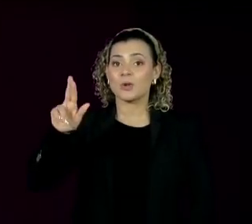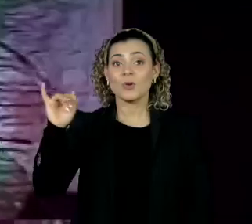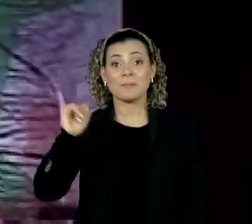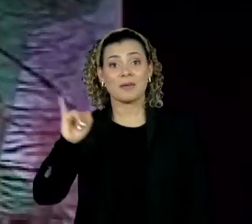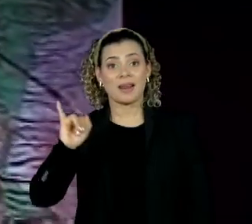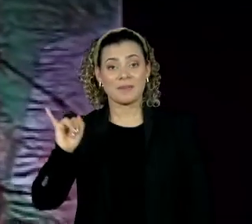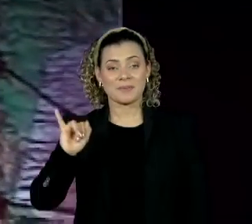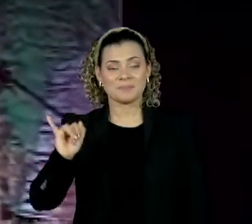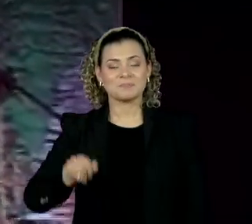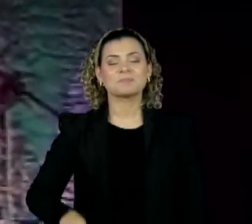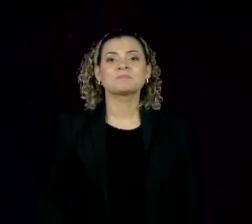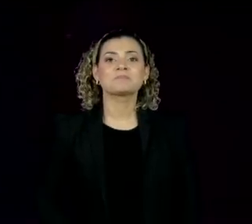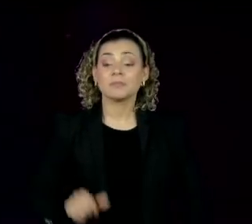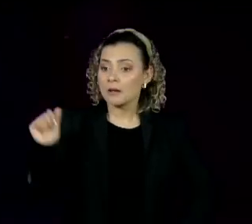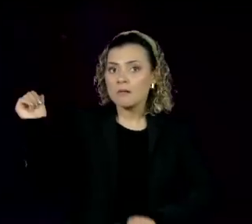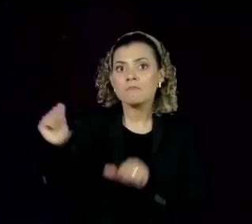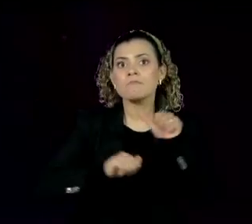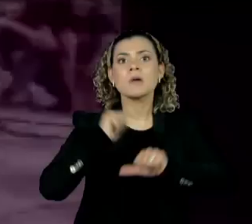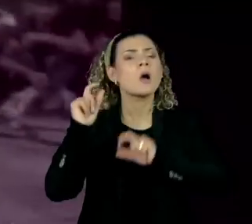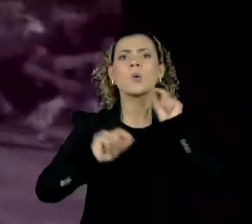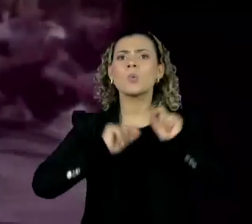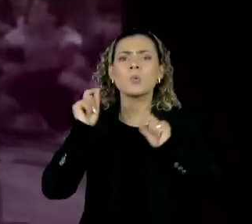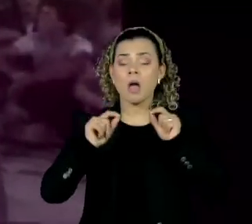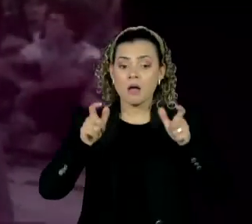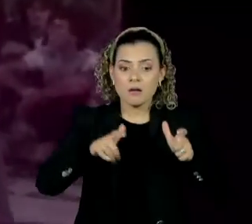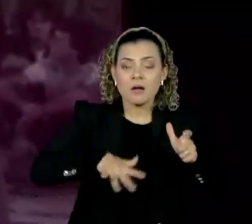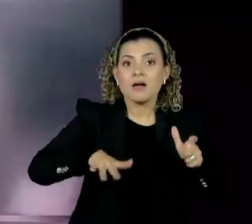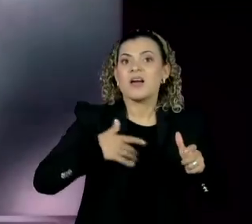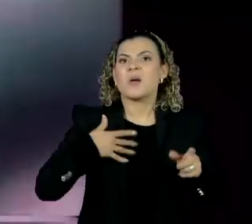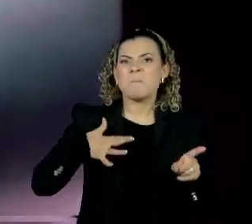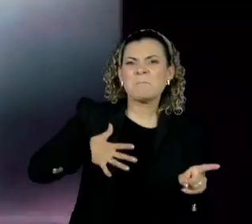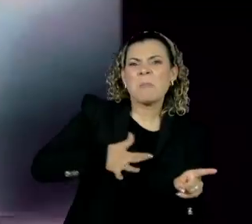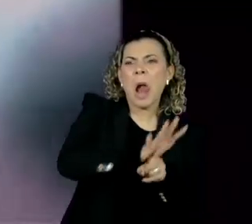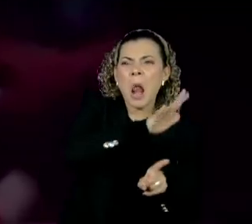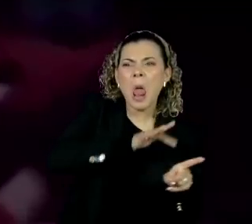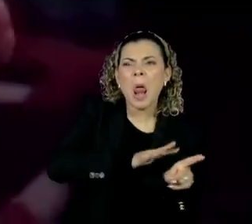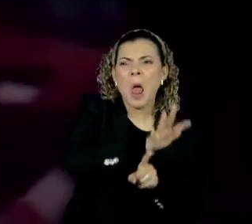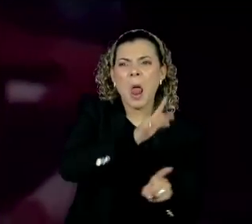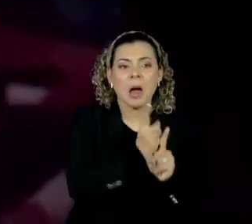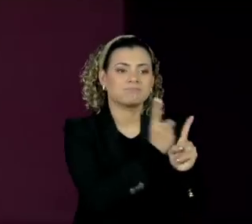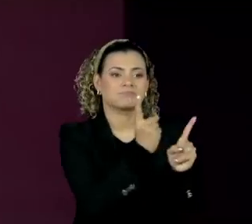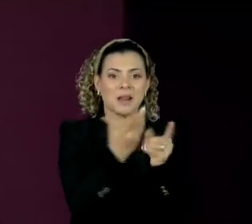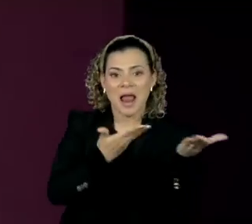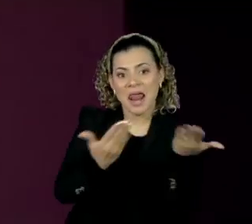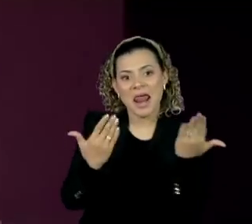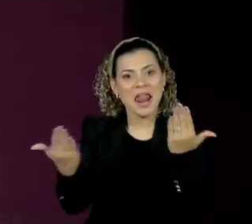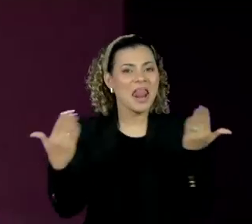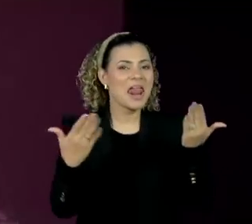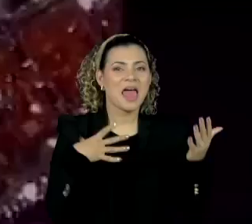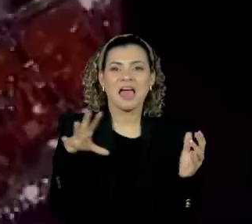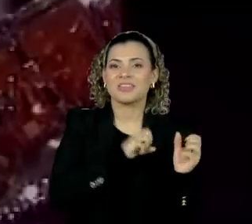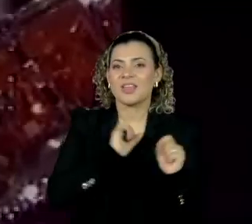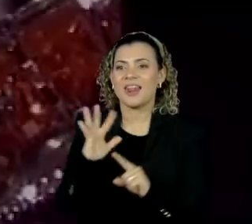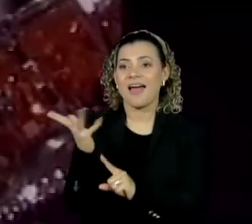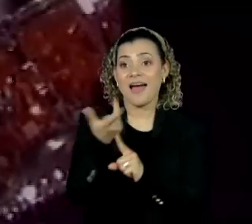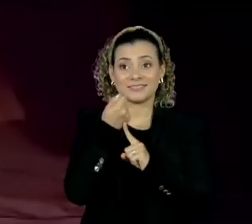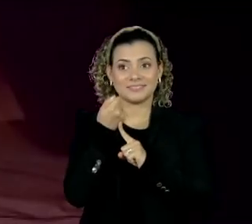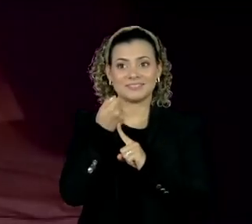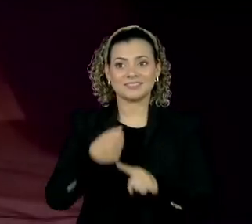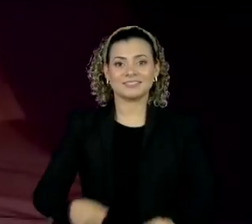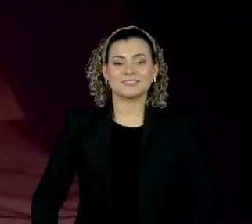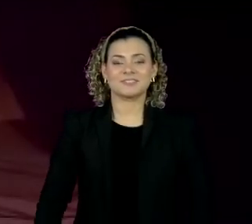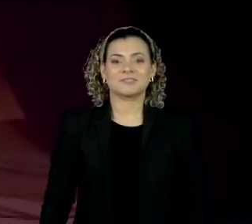Ipanema, onde se transformaria num dos mais badalados pontos de encontro dos amantes das artes.